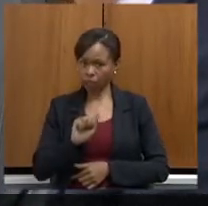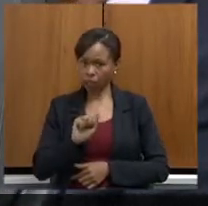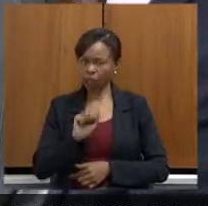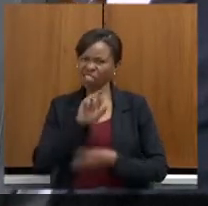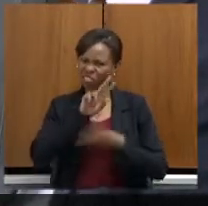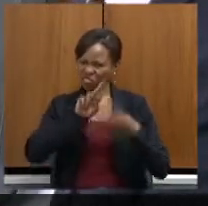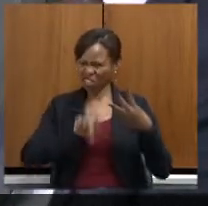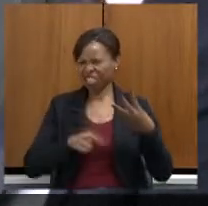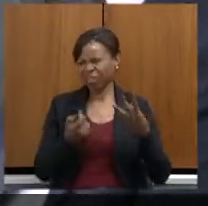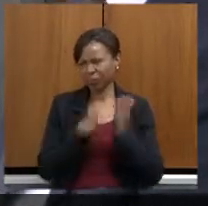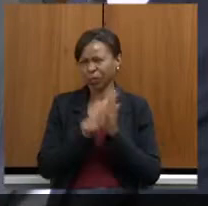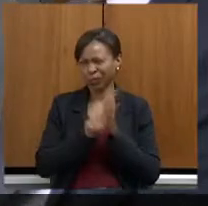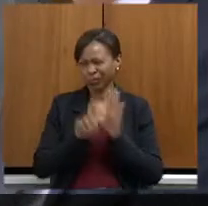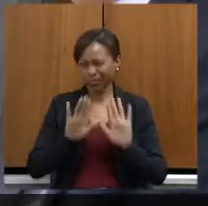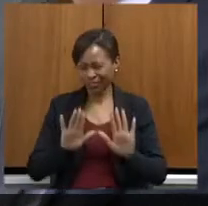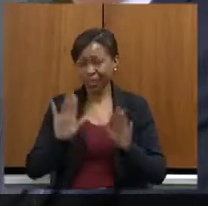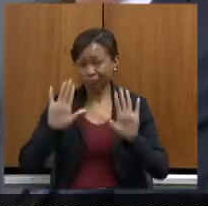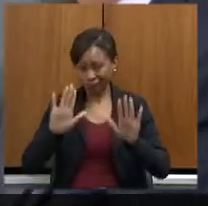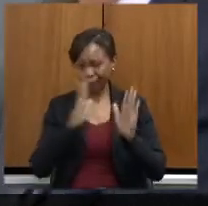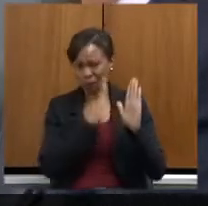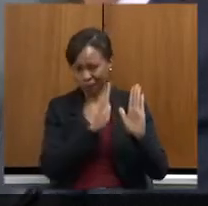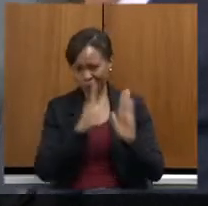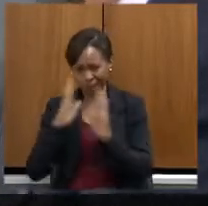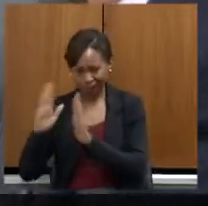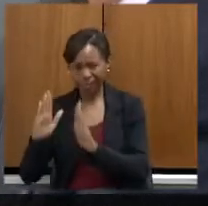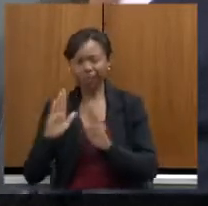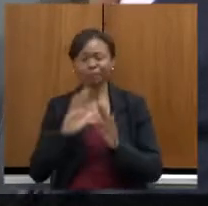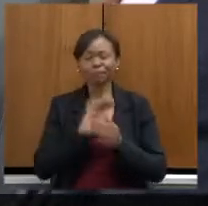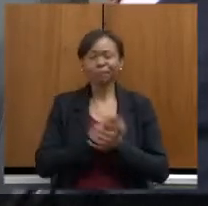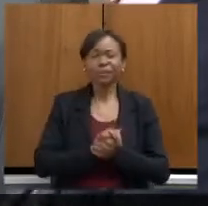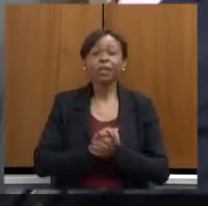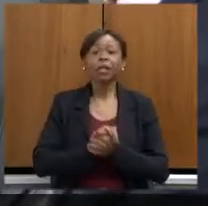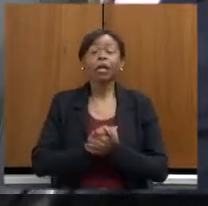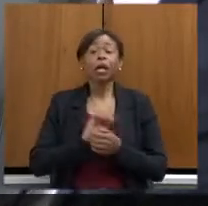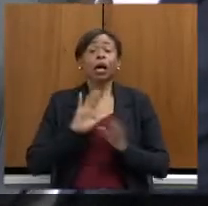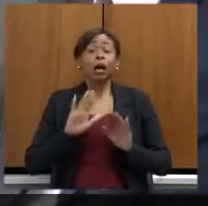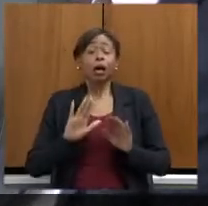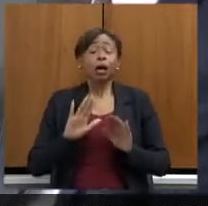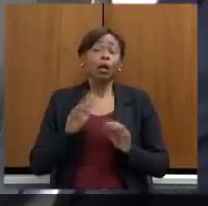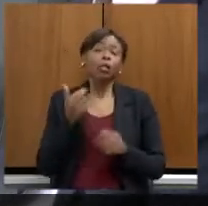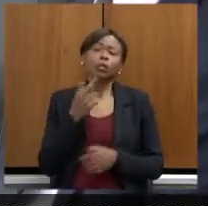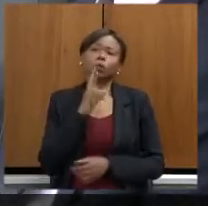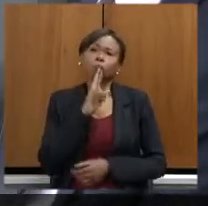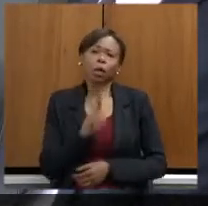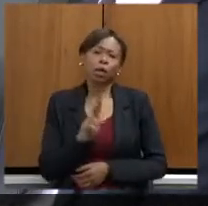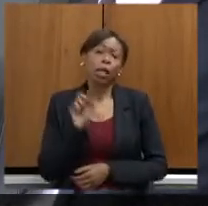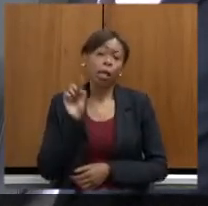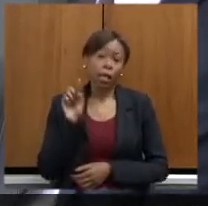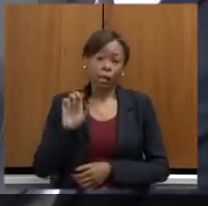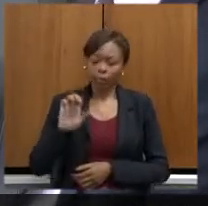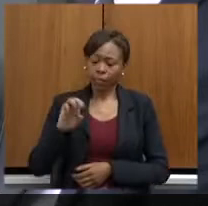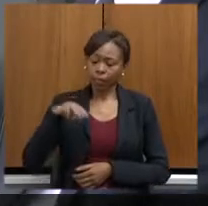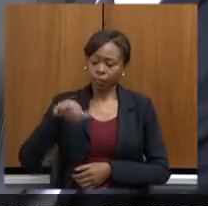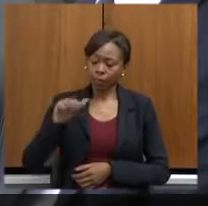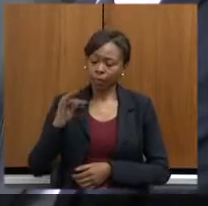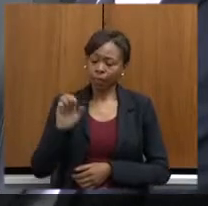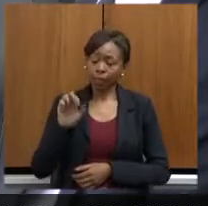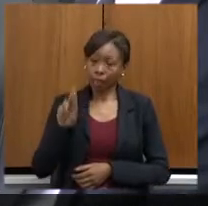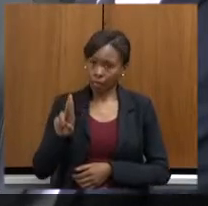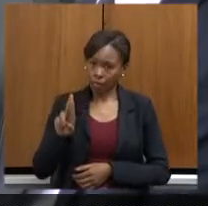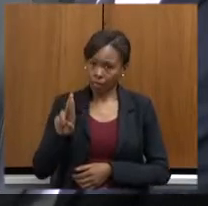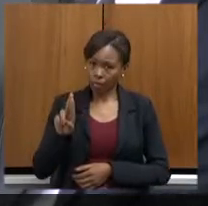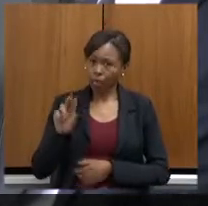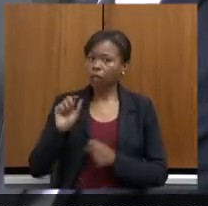como diz o outro lá na agricultura com meu boi bife né é que a gente tem trabalhado lá né materno Eu